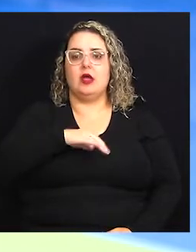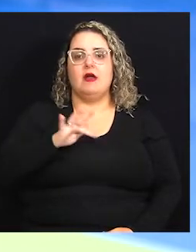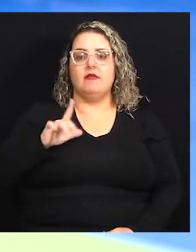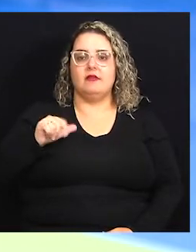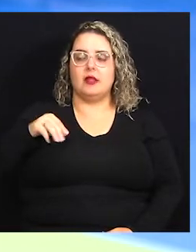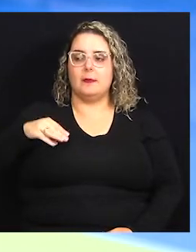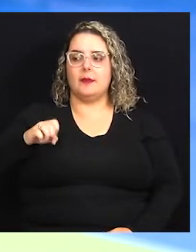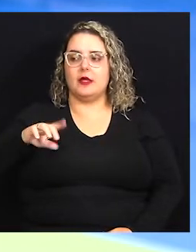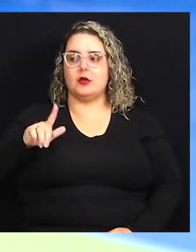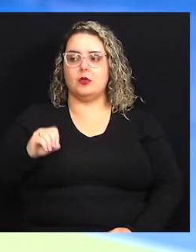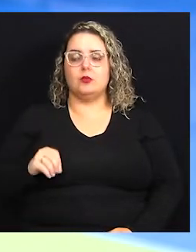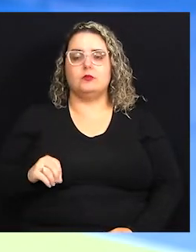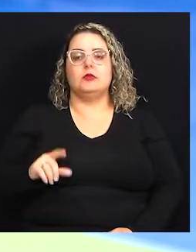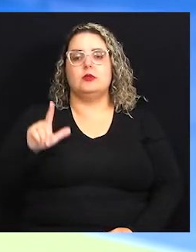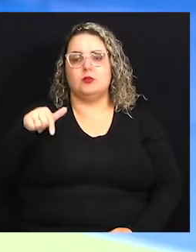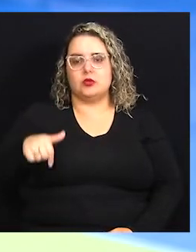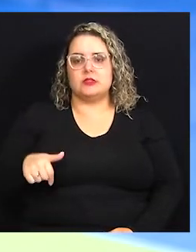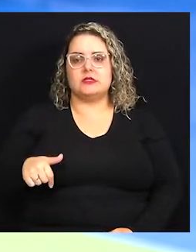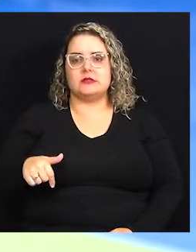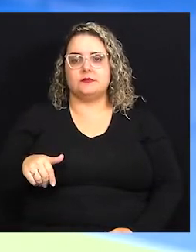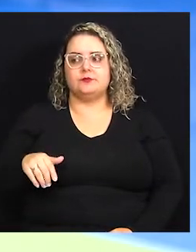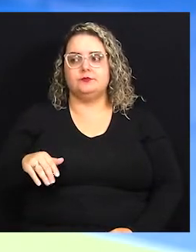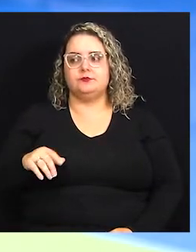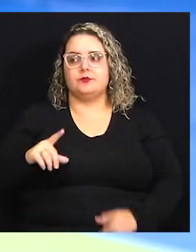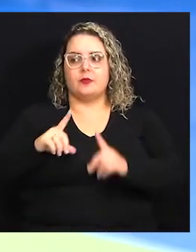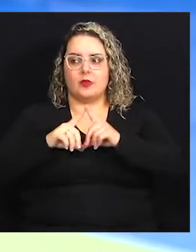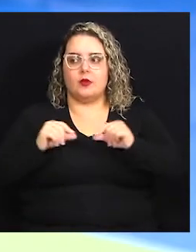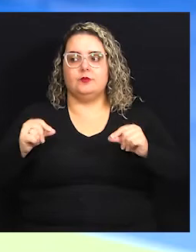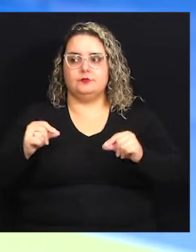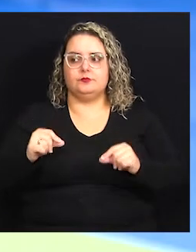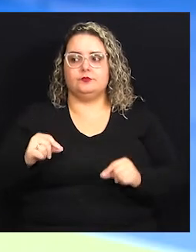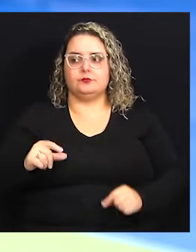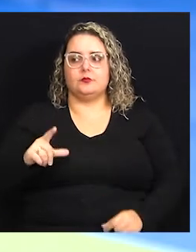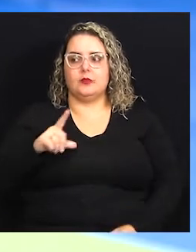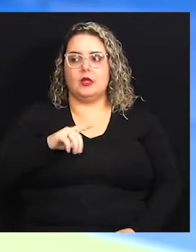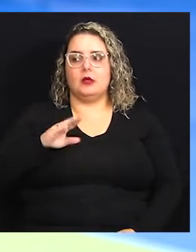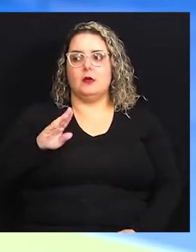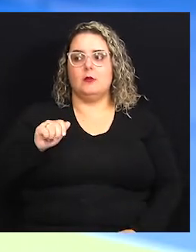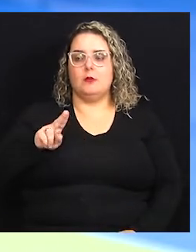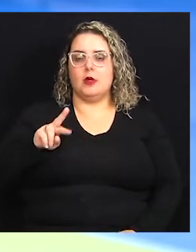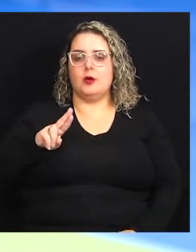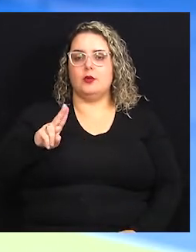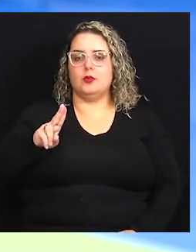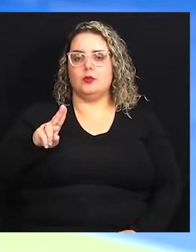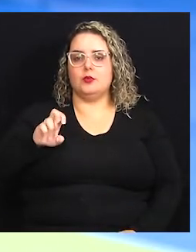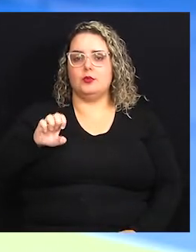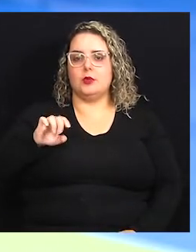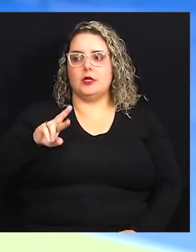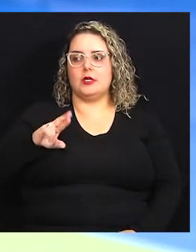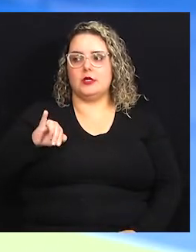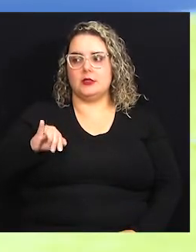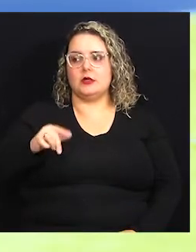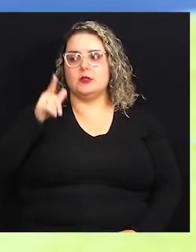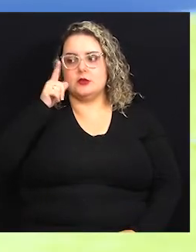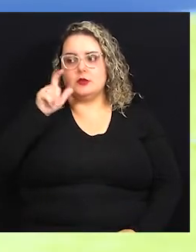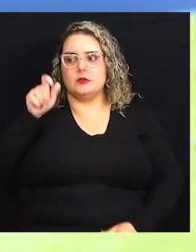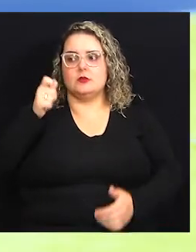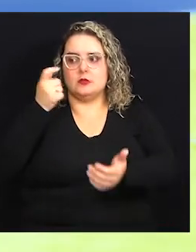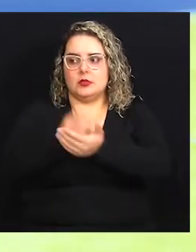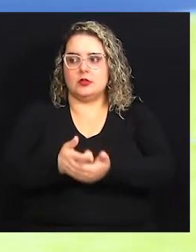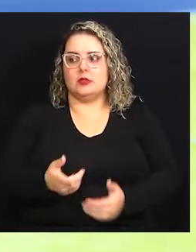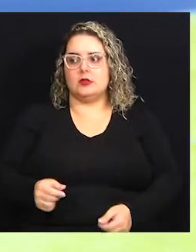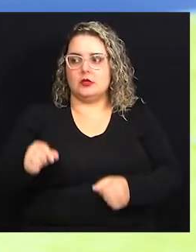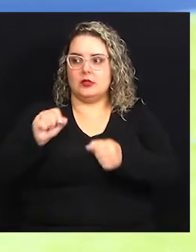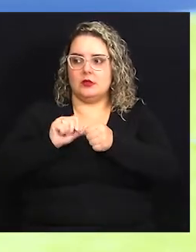vem Brasília, né? Mas esses 4 aí são os que... Você tem o Barueri também hoje, que conseguiu uns determinados patrocínios,